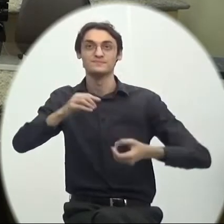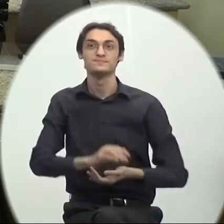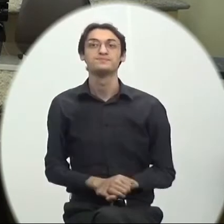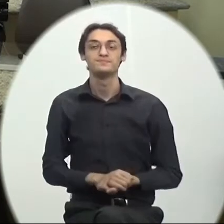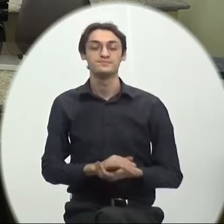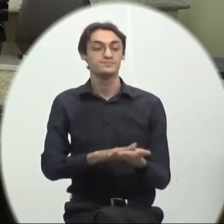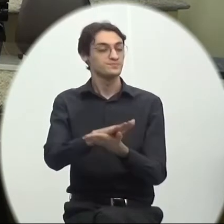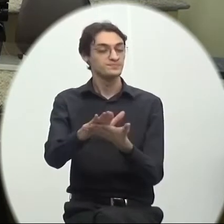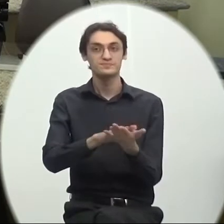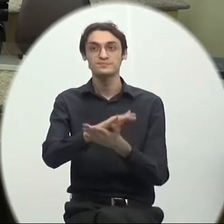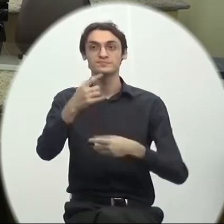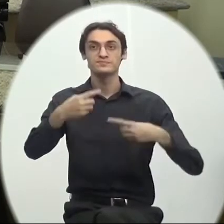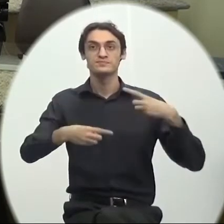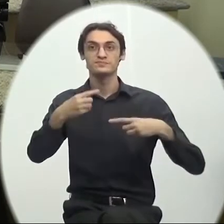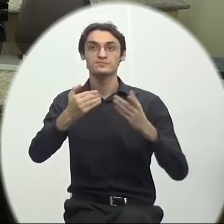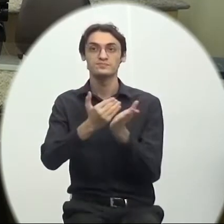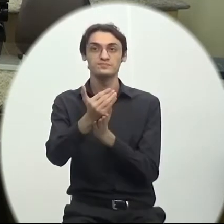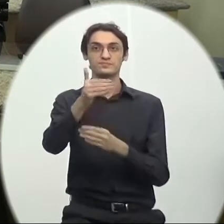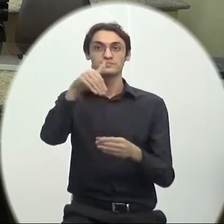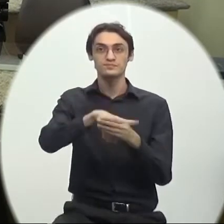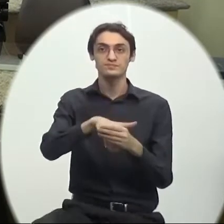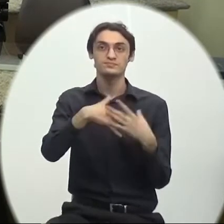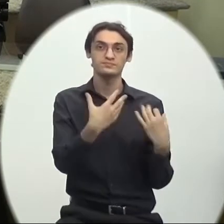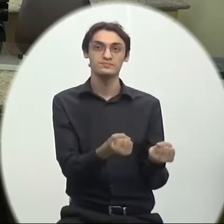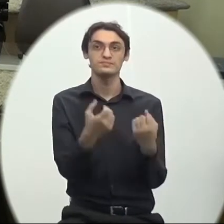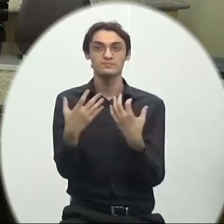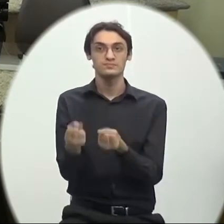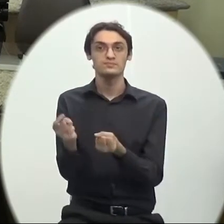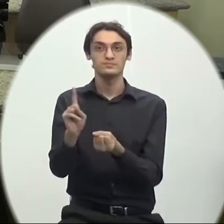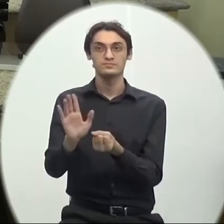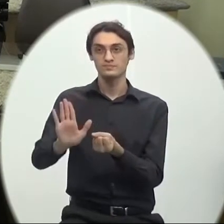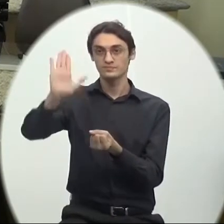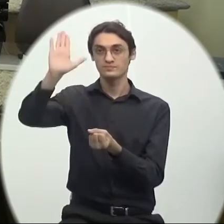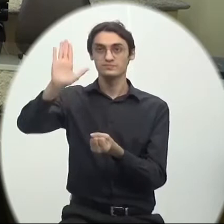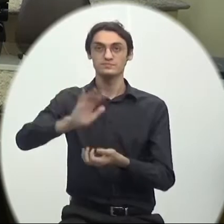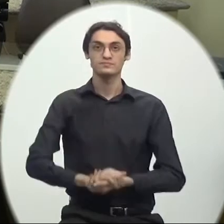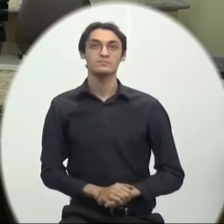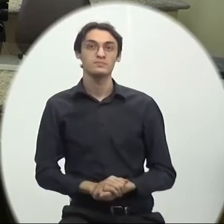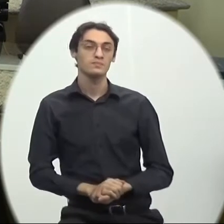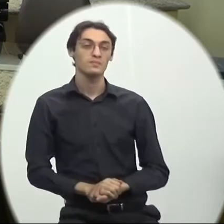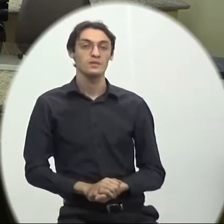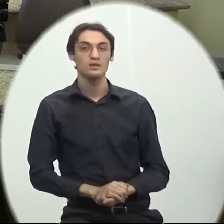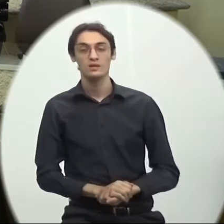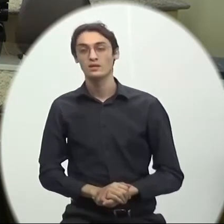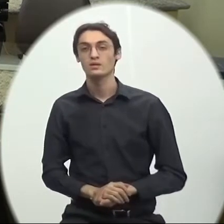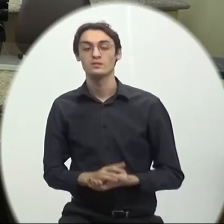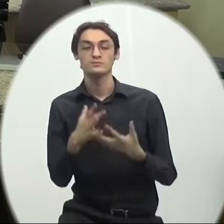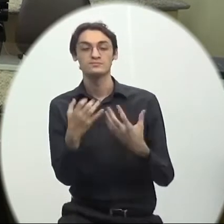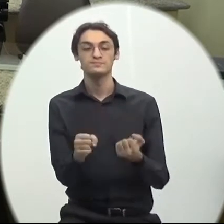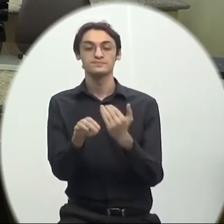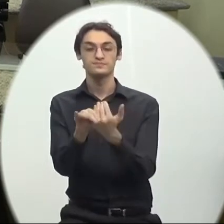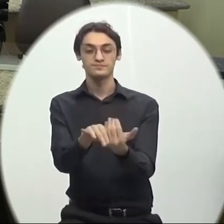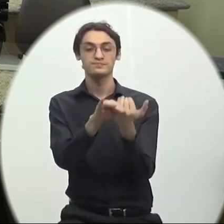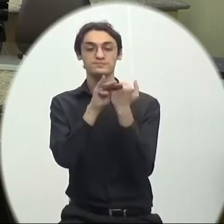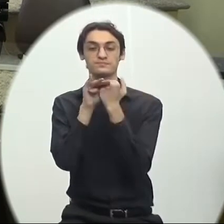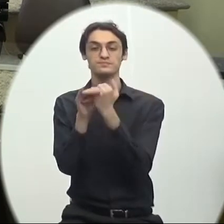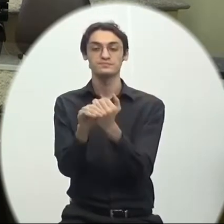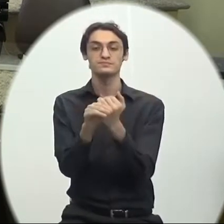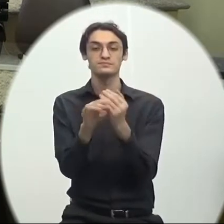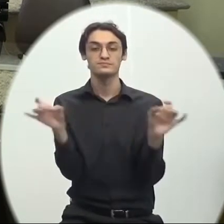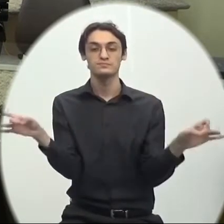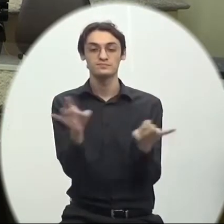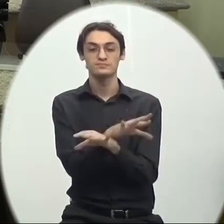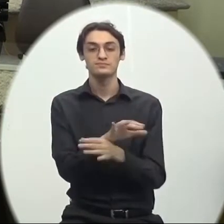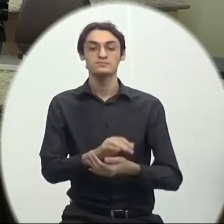Não havendo quem queira discutir, o requerimento está em votação. Os favoráveis permaneçam como estão, os contrários se manifestem. Aprovado por unanimidade. Seria